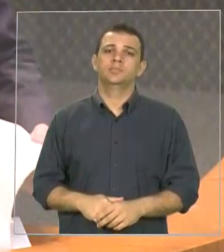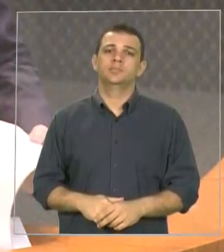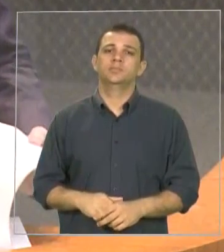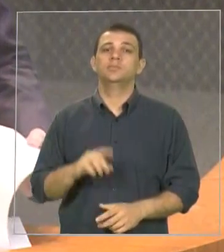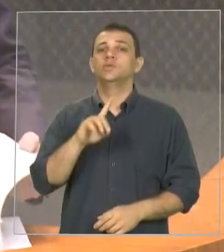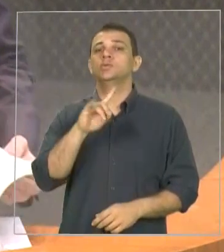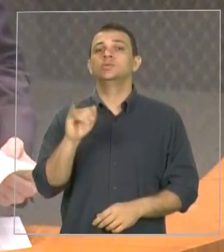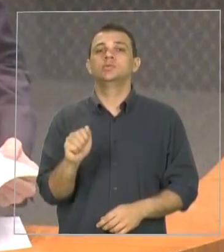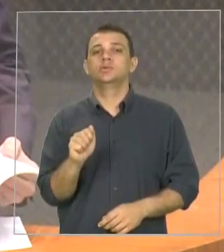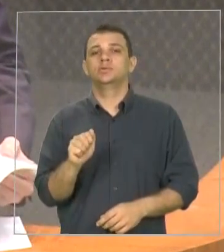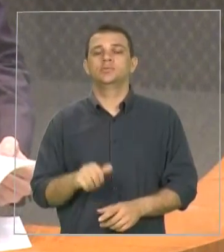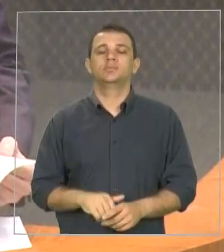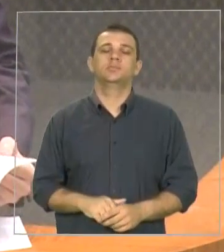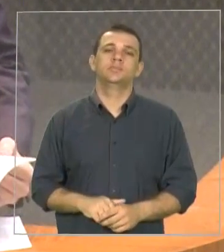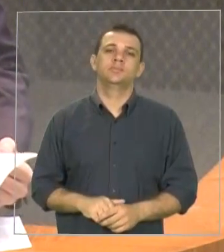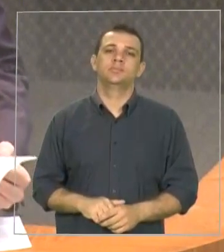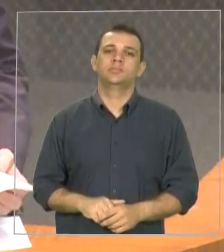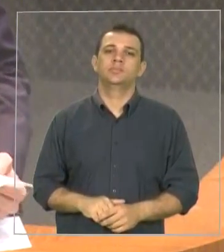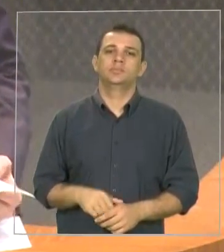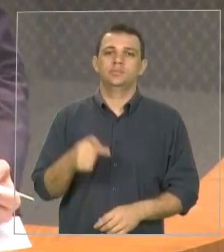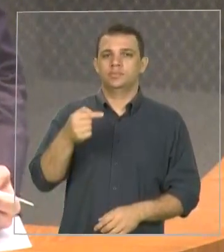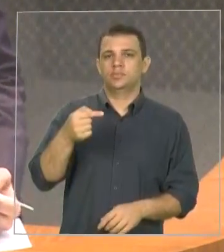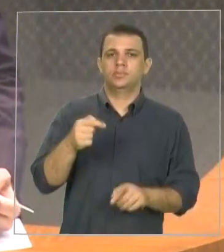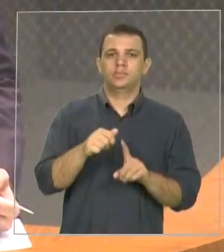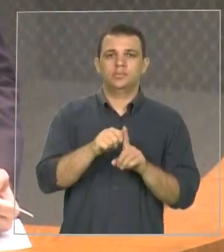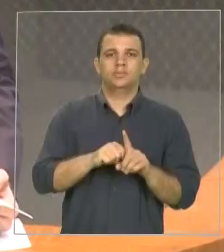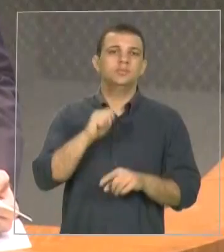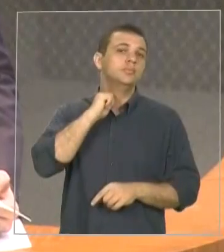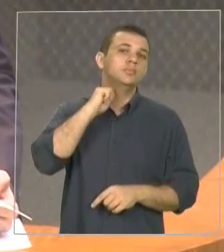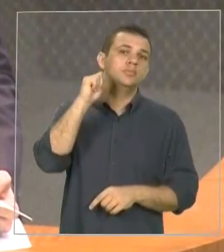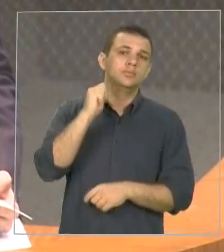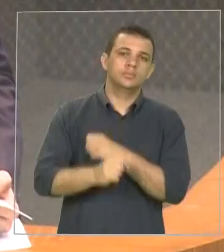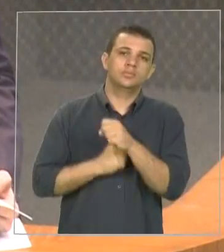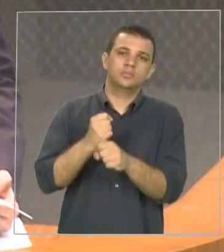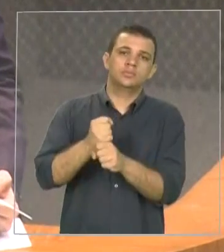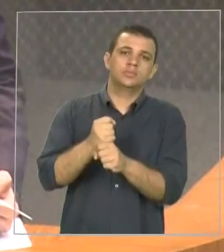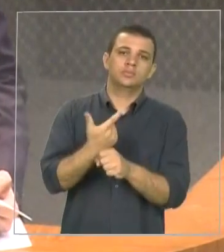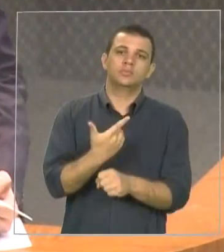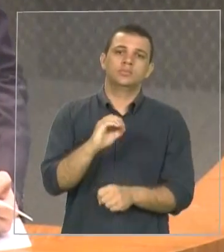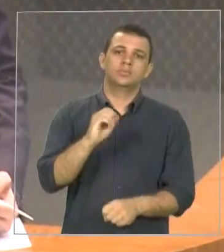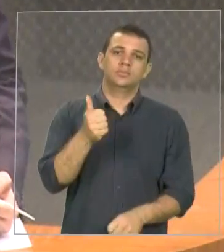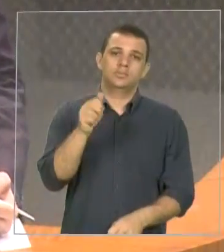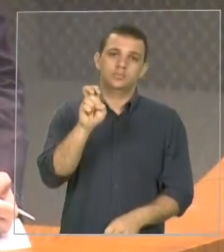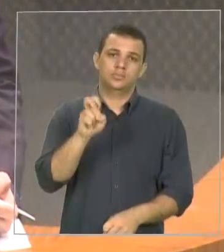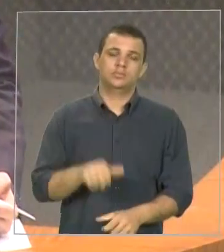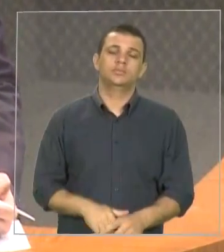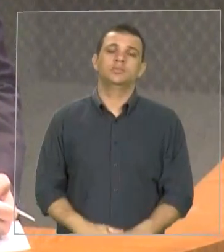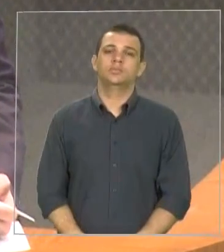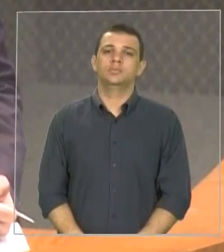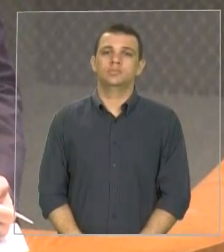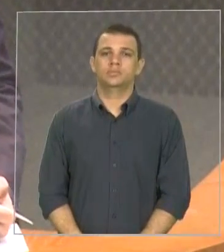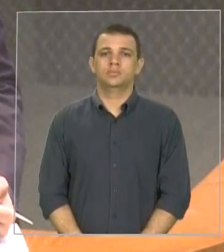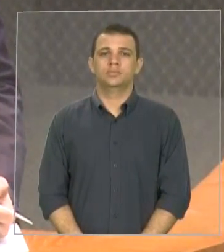datado do dia 7 de abril de 2015.